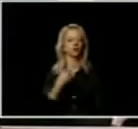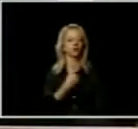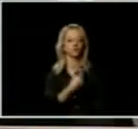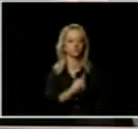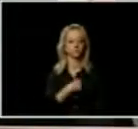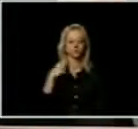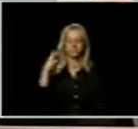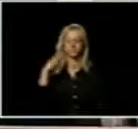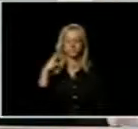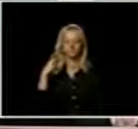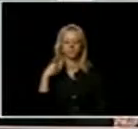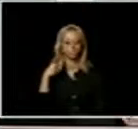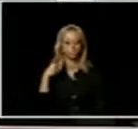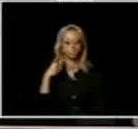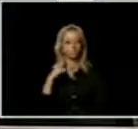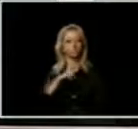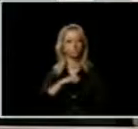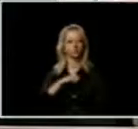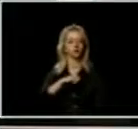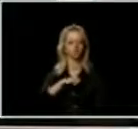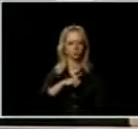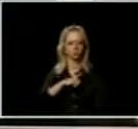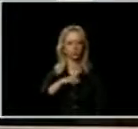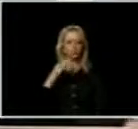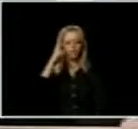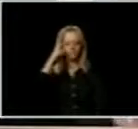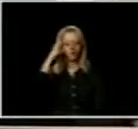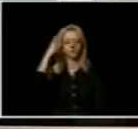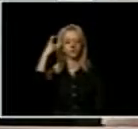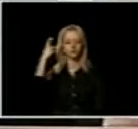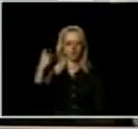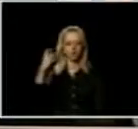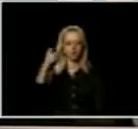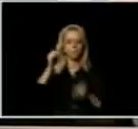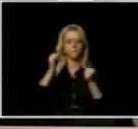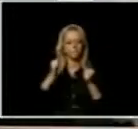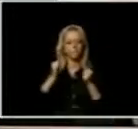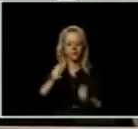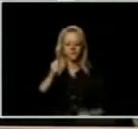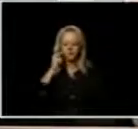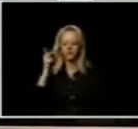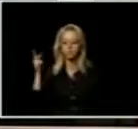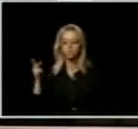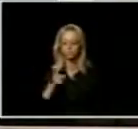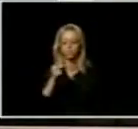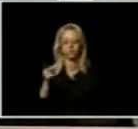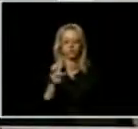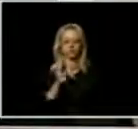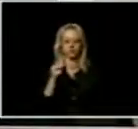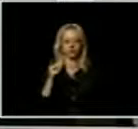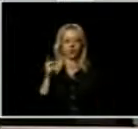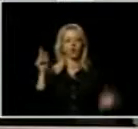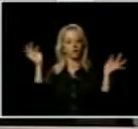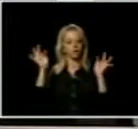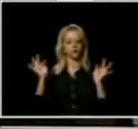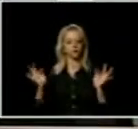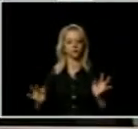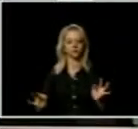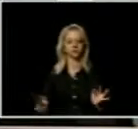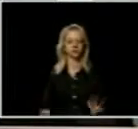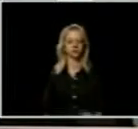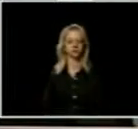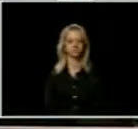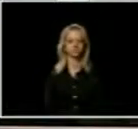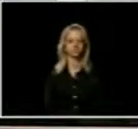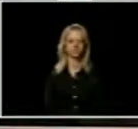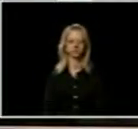no investimento que será destinado na contratação de artistas que comporão